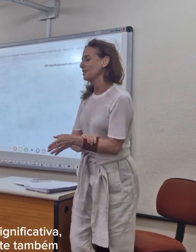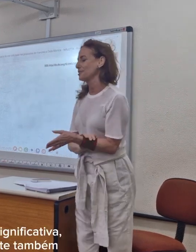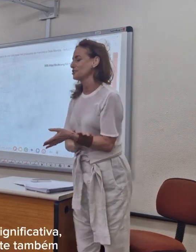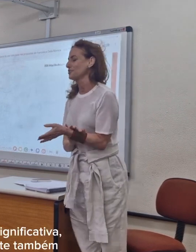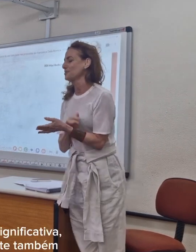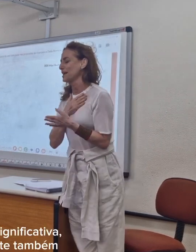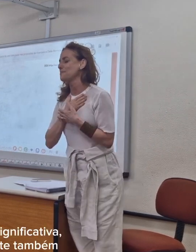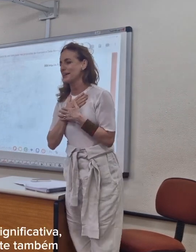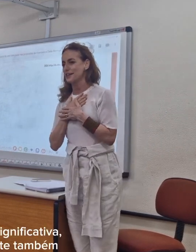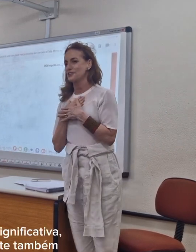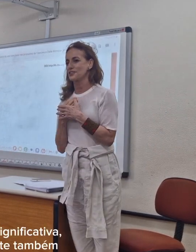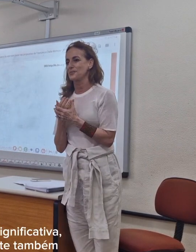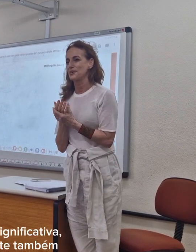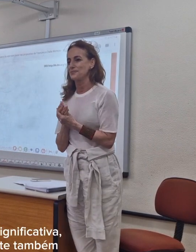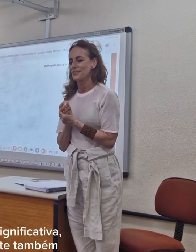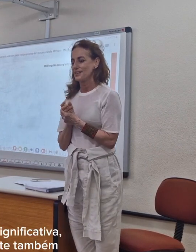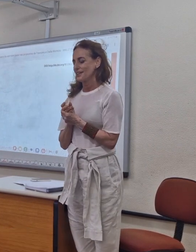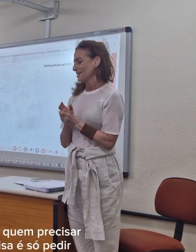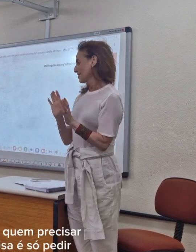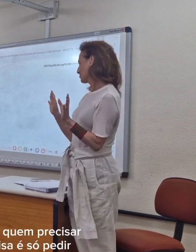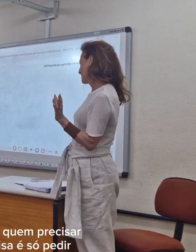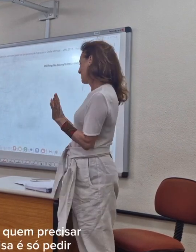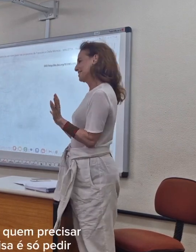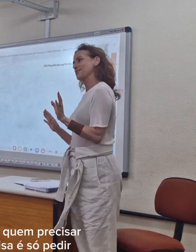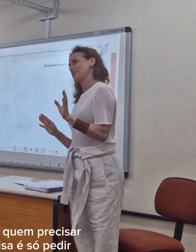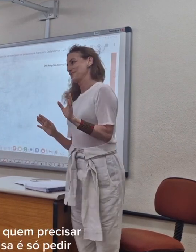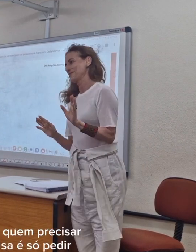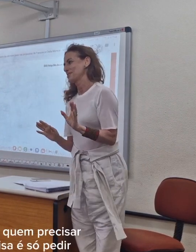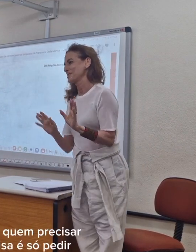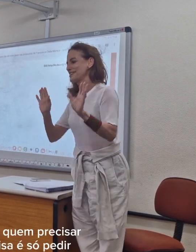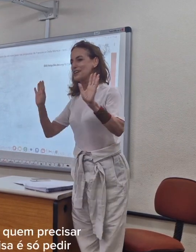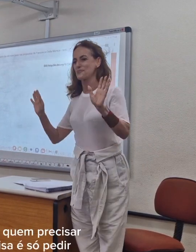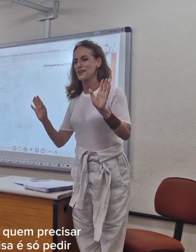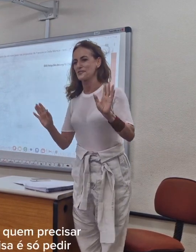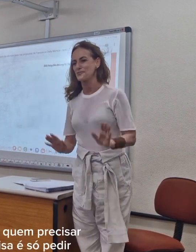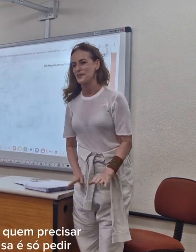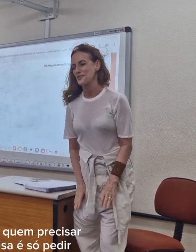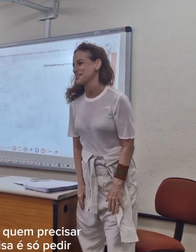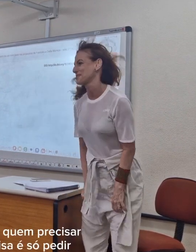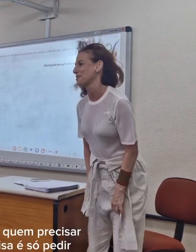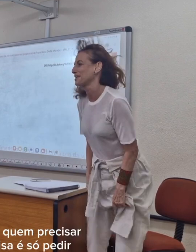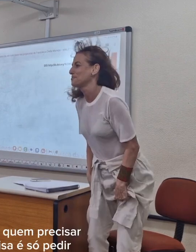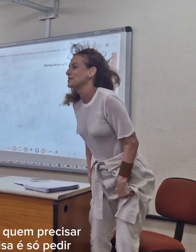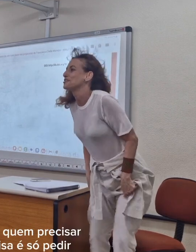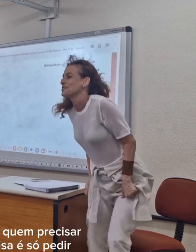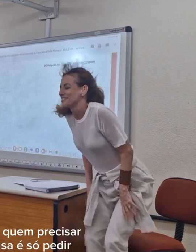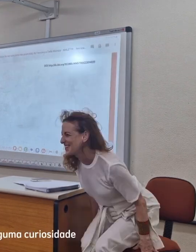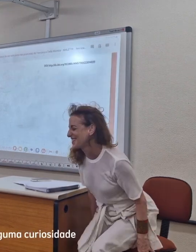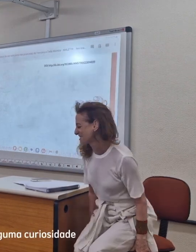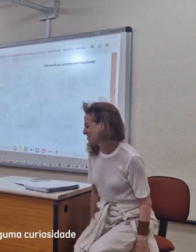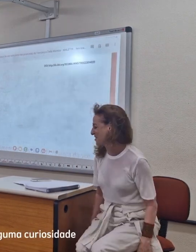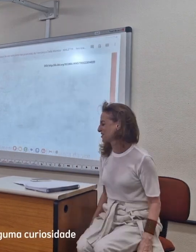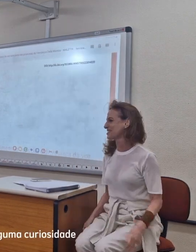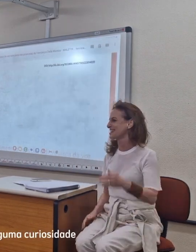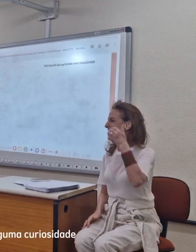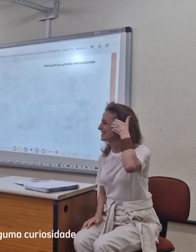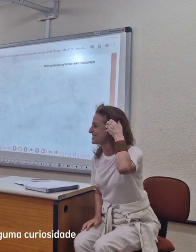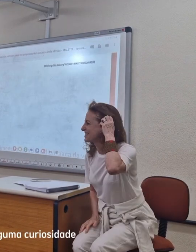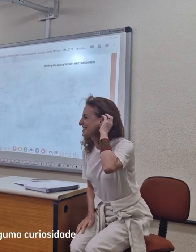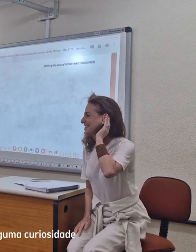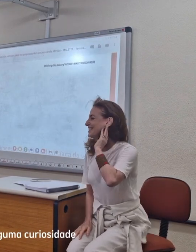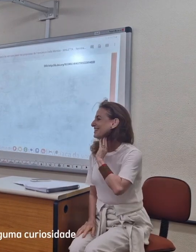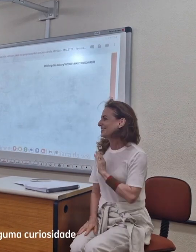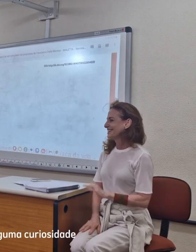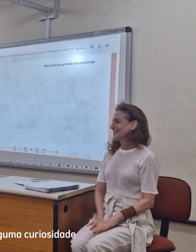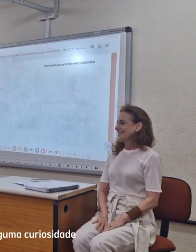é bem significativa, bem aparente também. Que é isso? Não precisar de mais alguma coisa, só pedir mais alguma